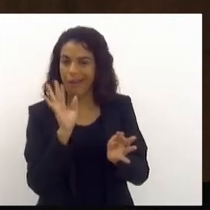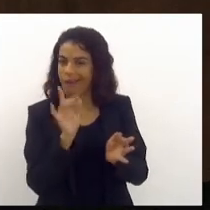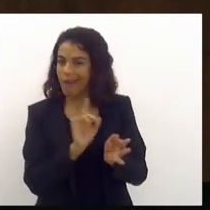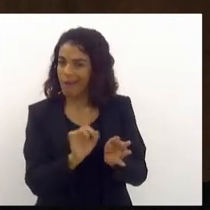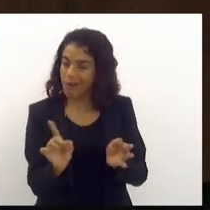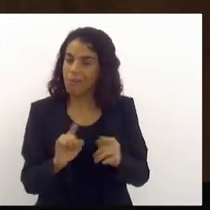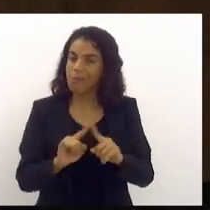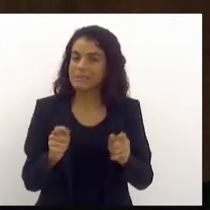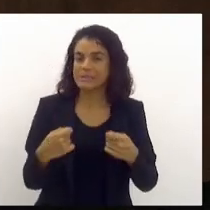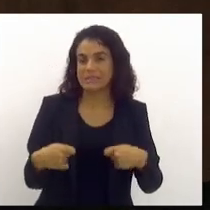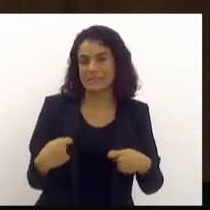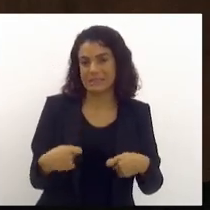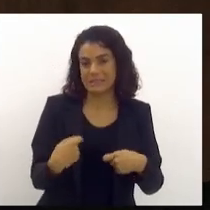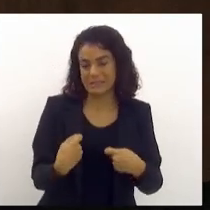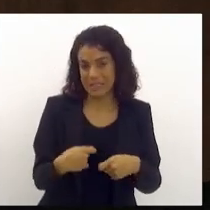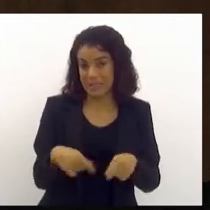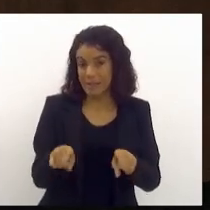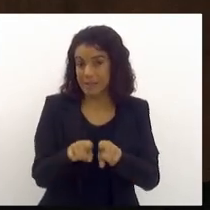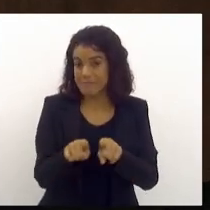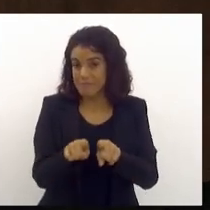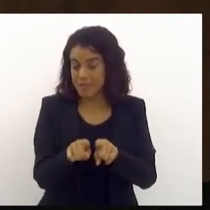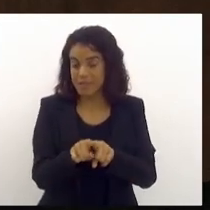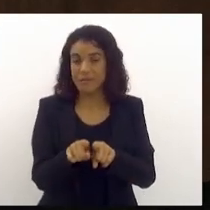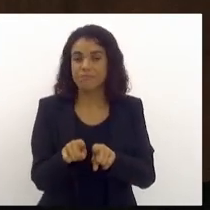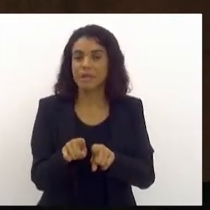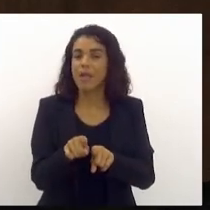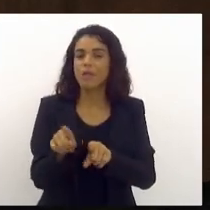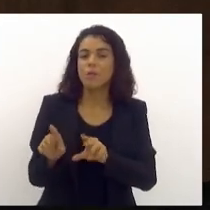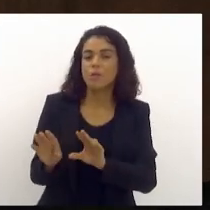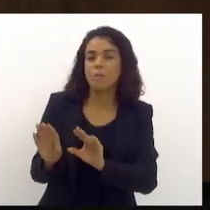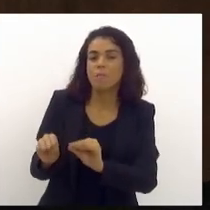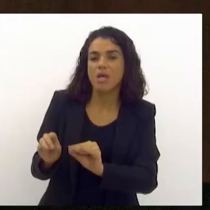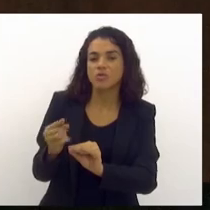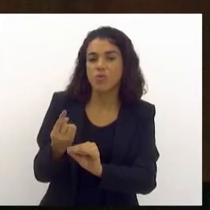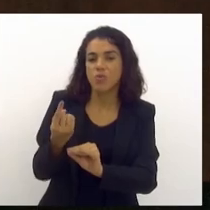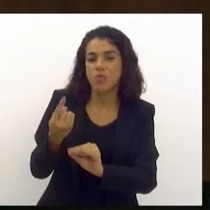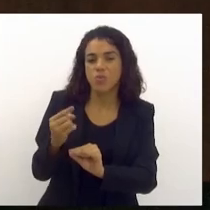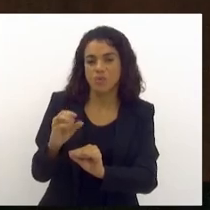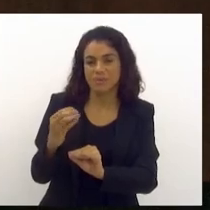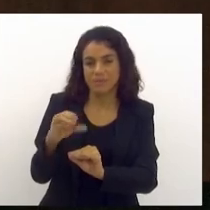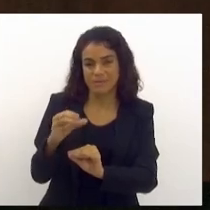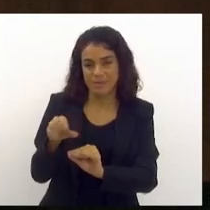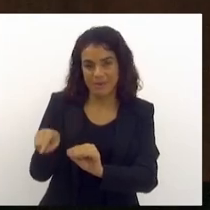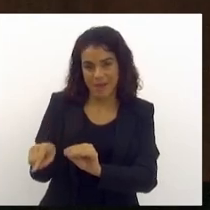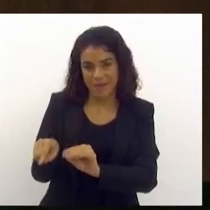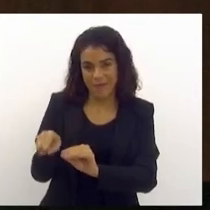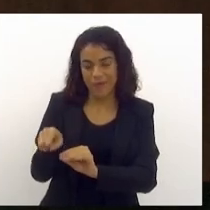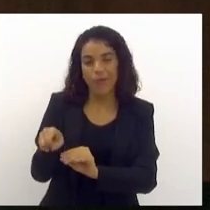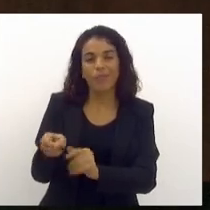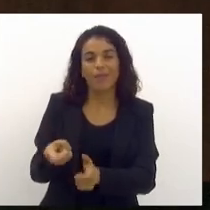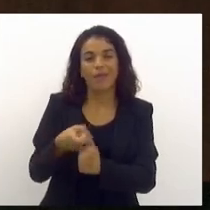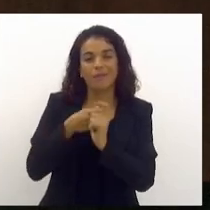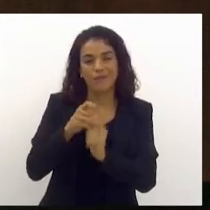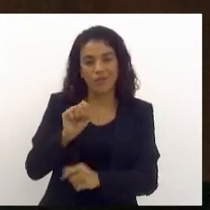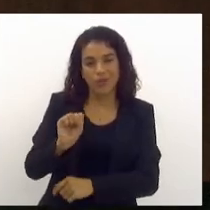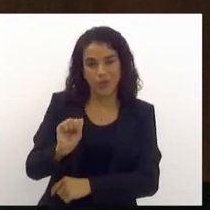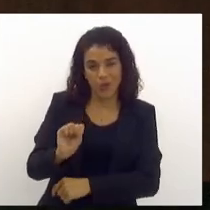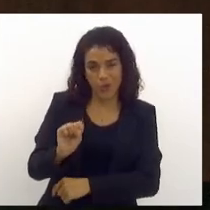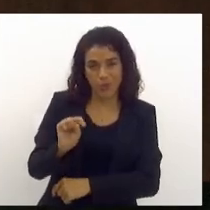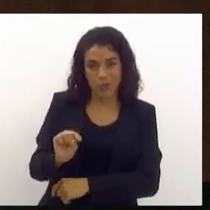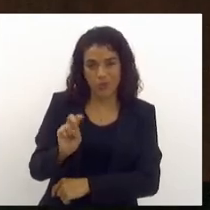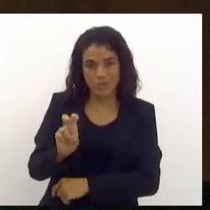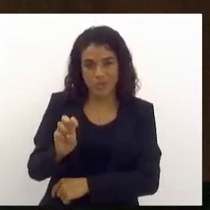ela é necessária. E repito, ela não mexe um centavo no déficit de 8,5 bilhões do ano que